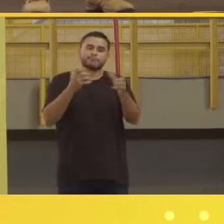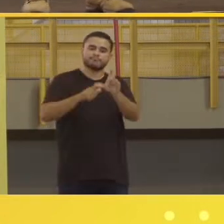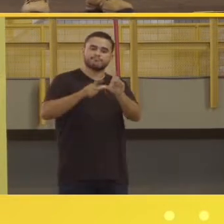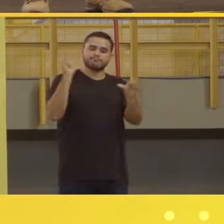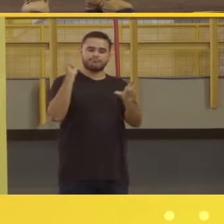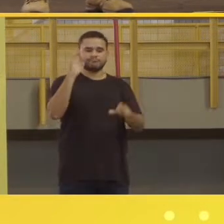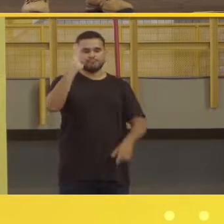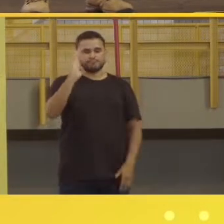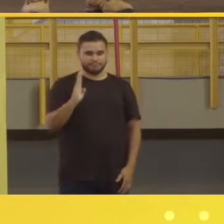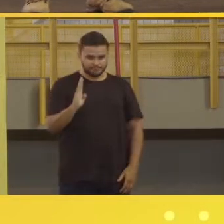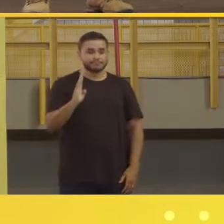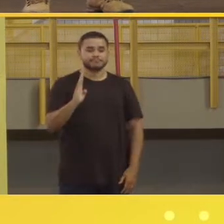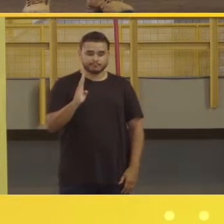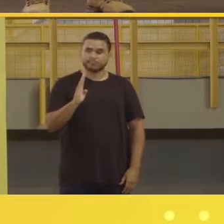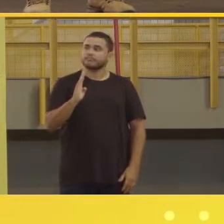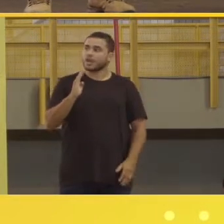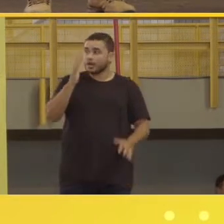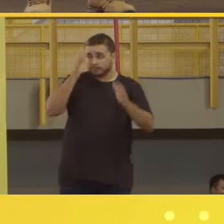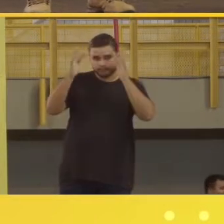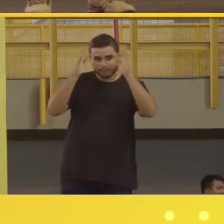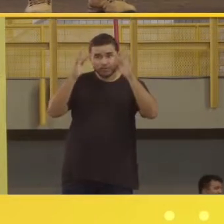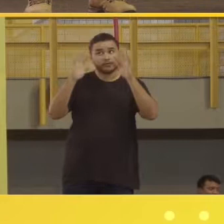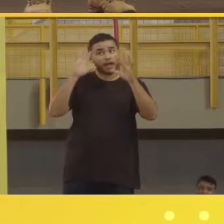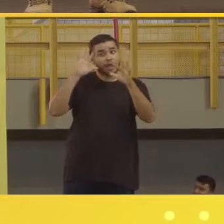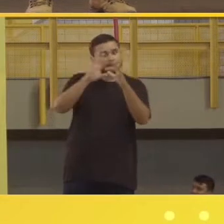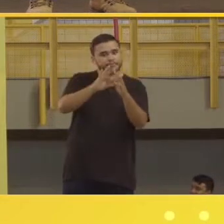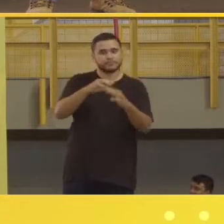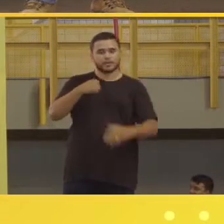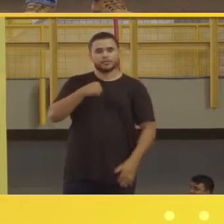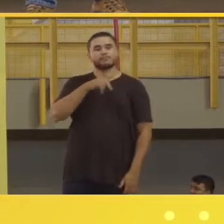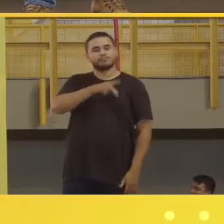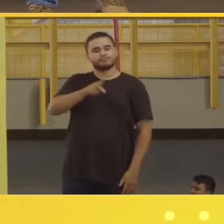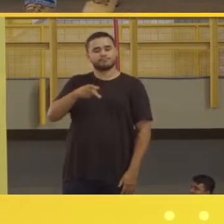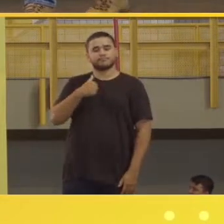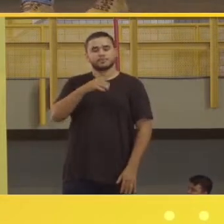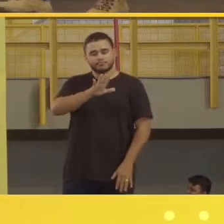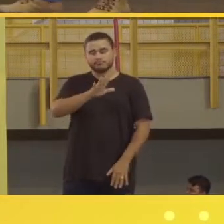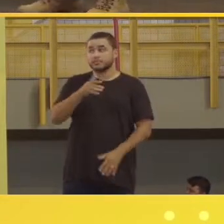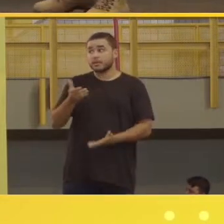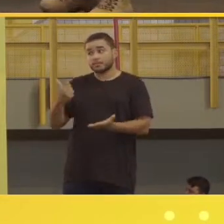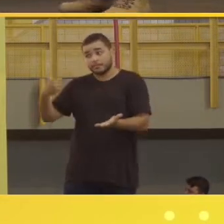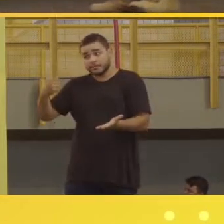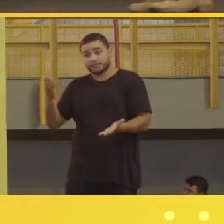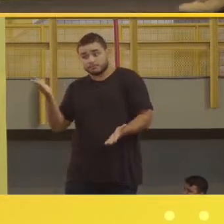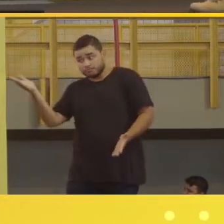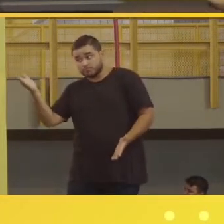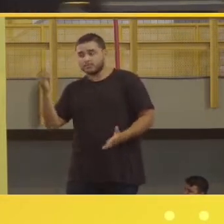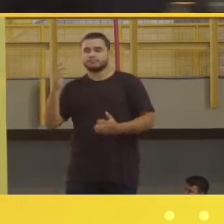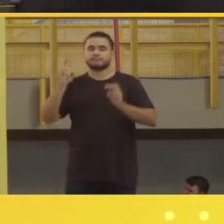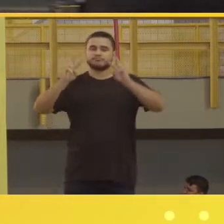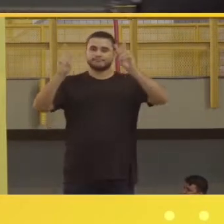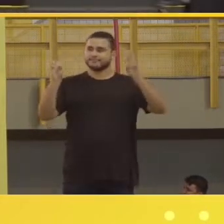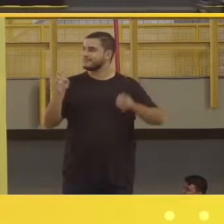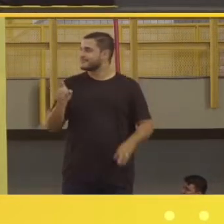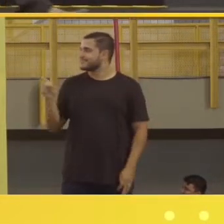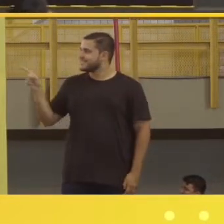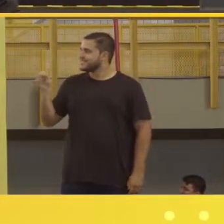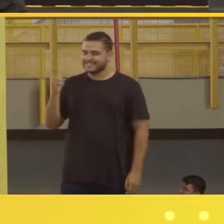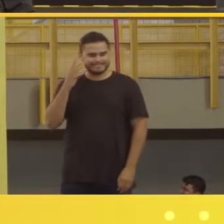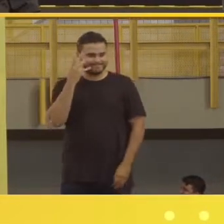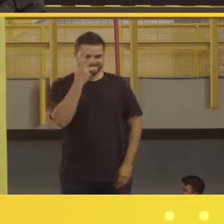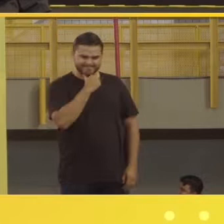e sociológica, e é exatamente sobre isso que eu irei falar com vocês dentro de alguns instantes. Gente, esse homem não é lindo,